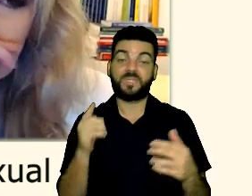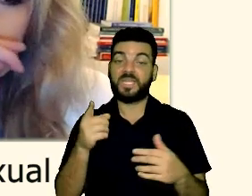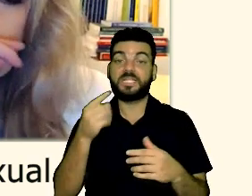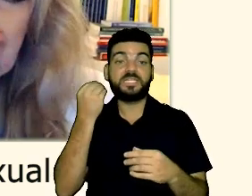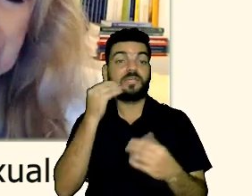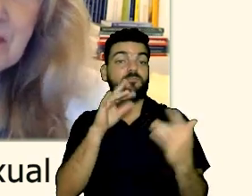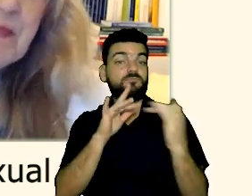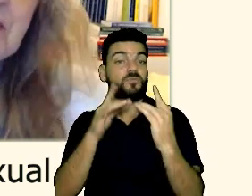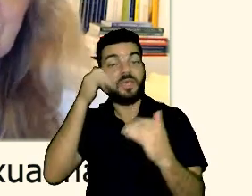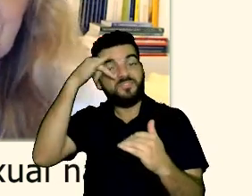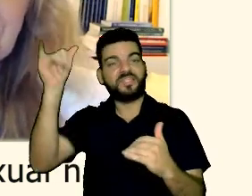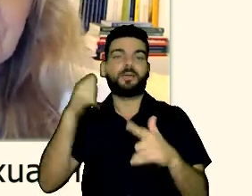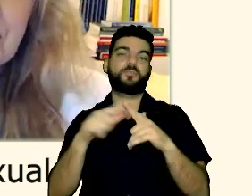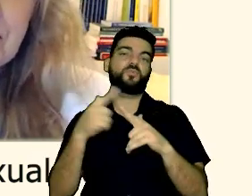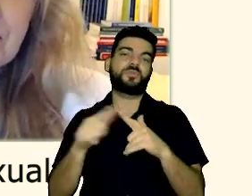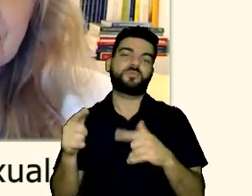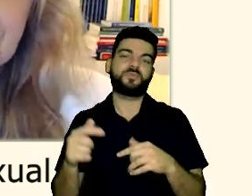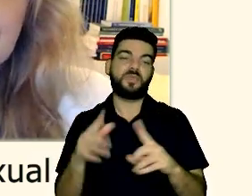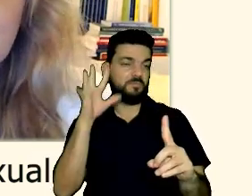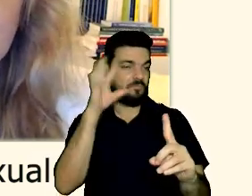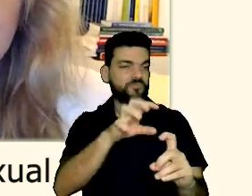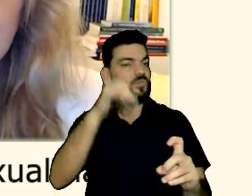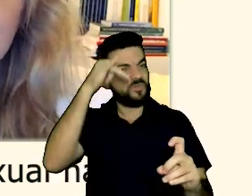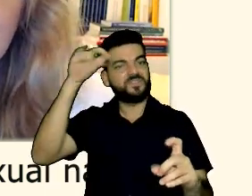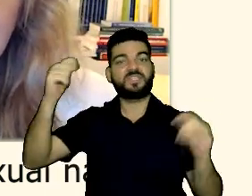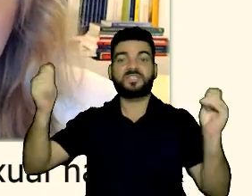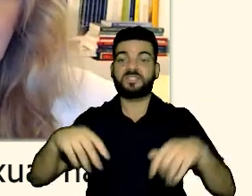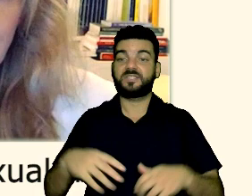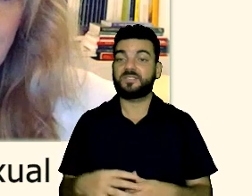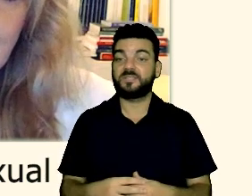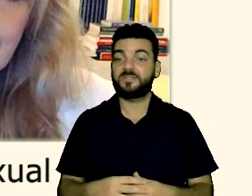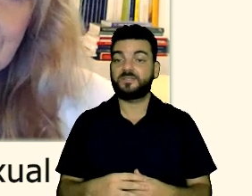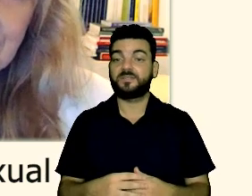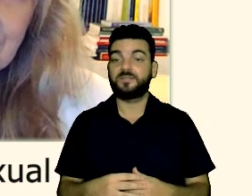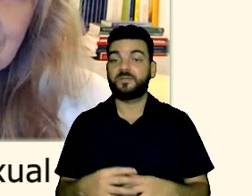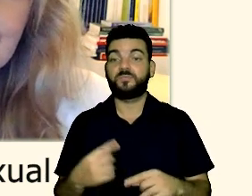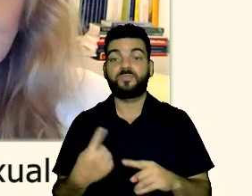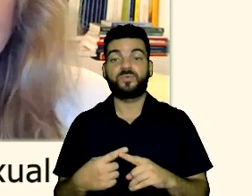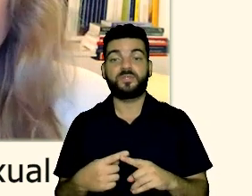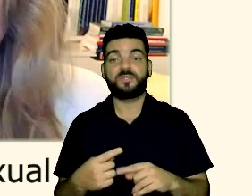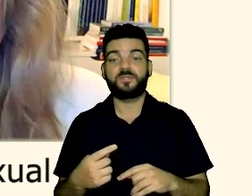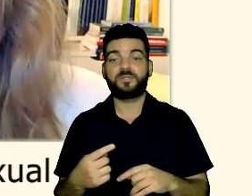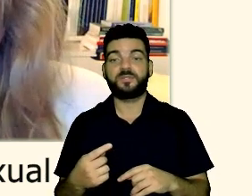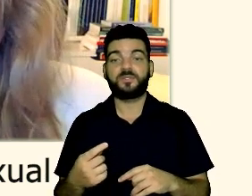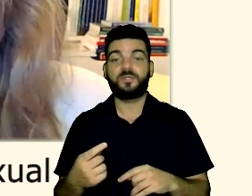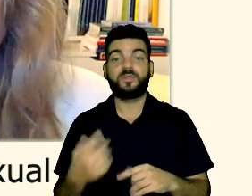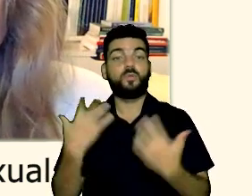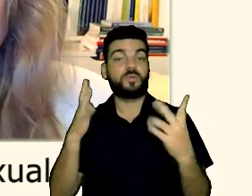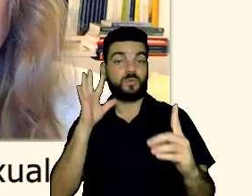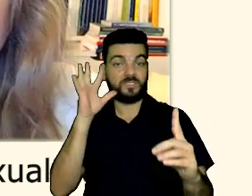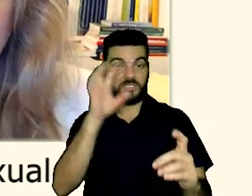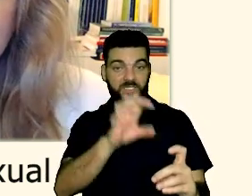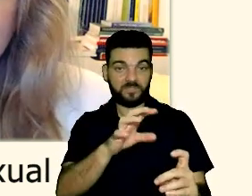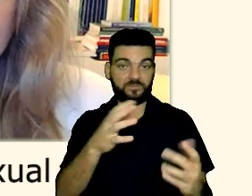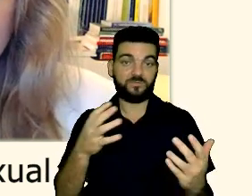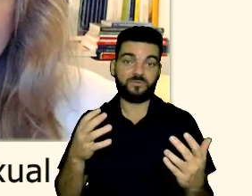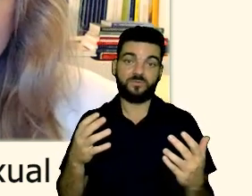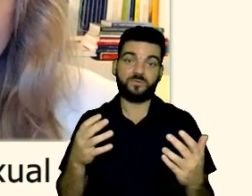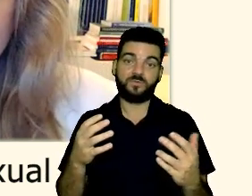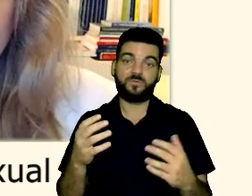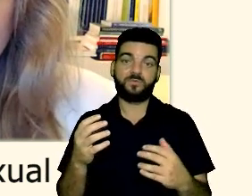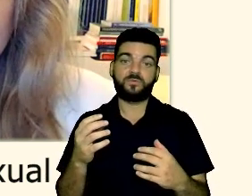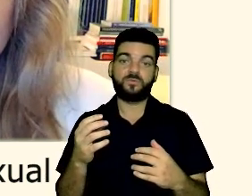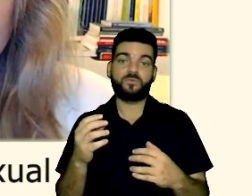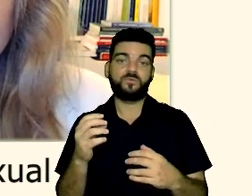que a comunicação institucional é um ponto-chave da instituição para combater essas